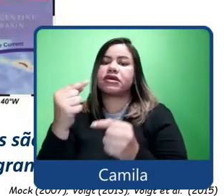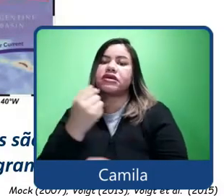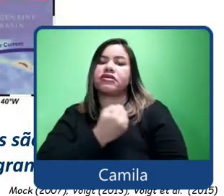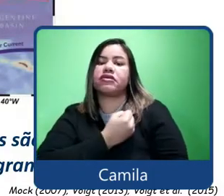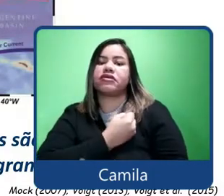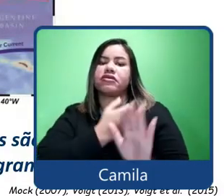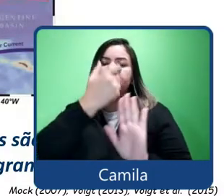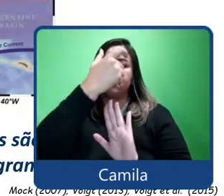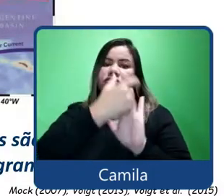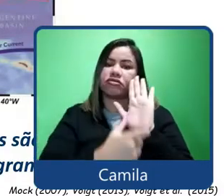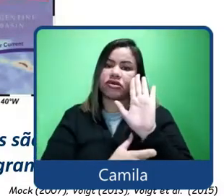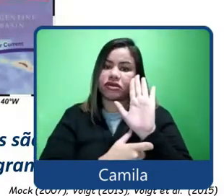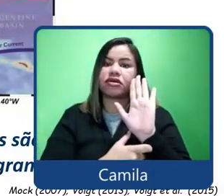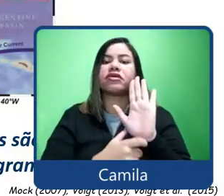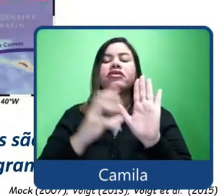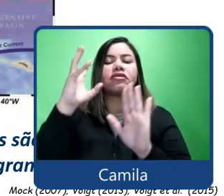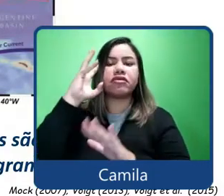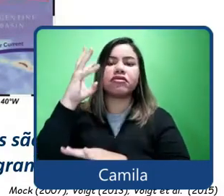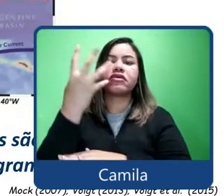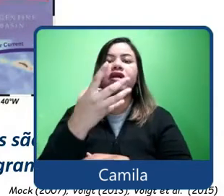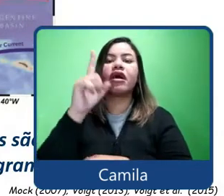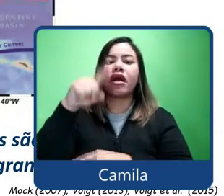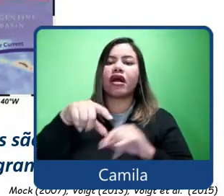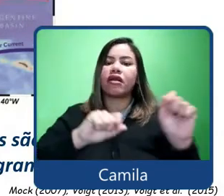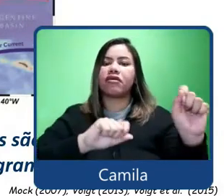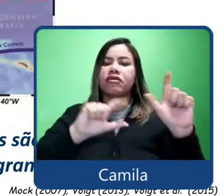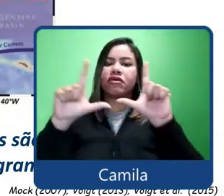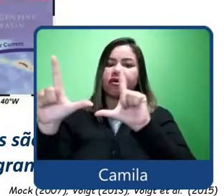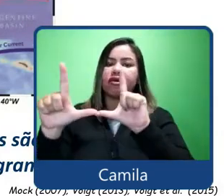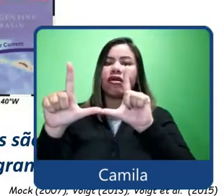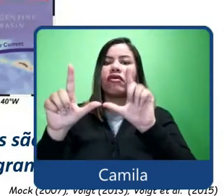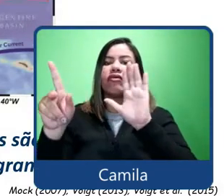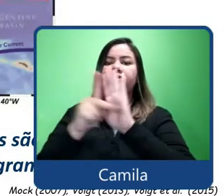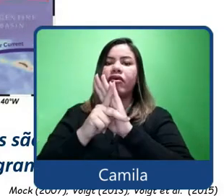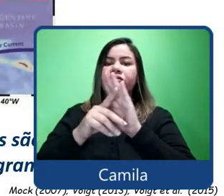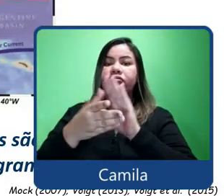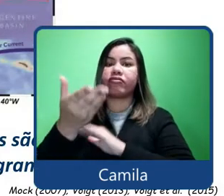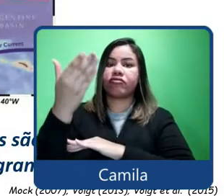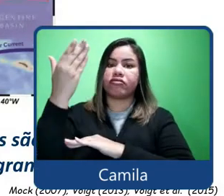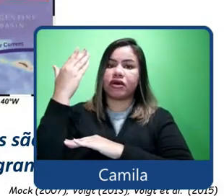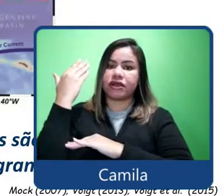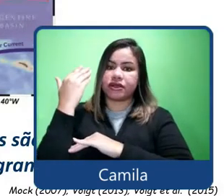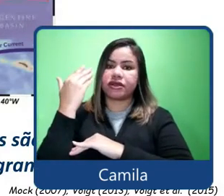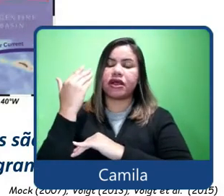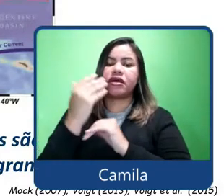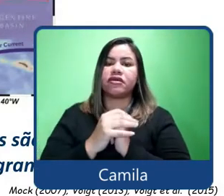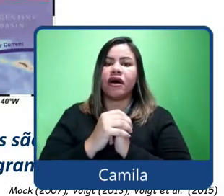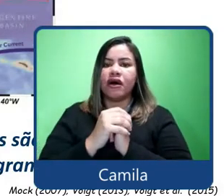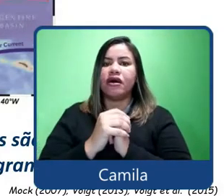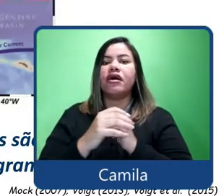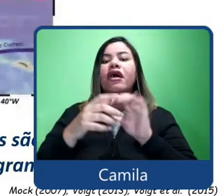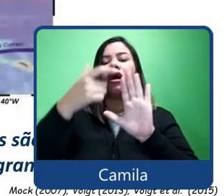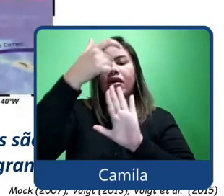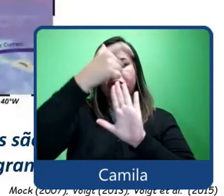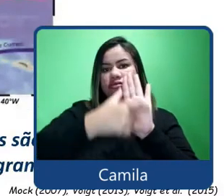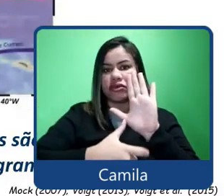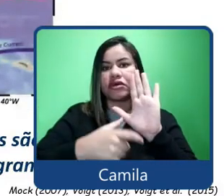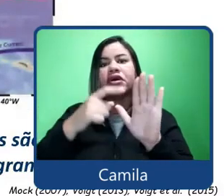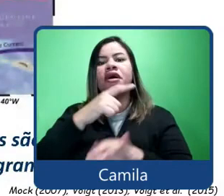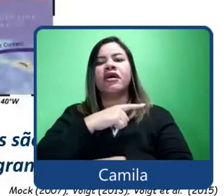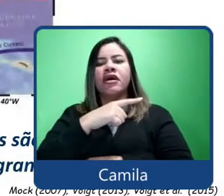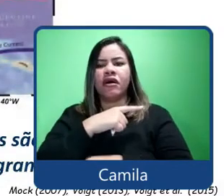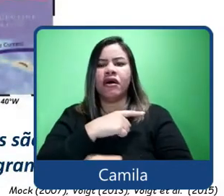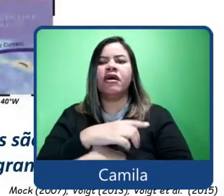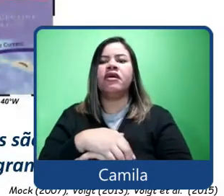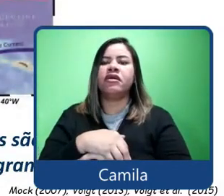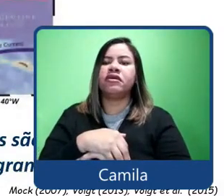que são projeções para o passado, são reconstituições com base no modelo, com reconstituições nos